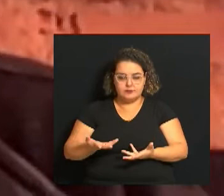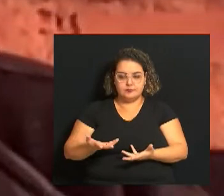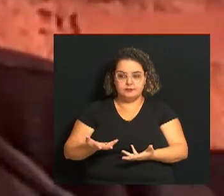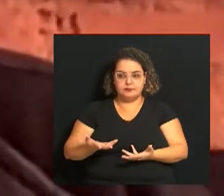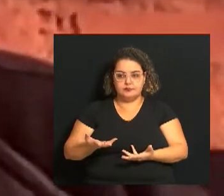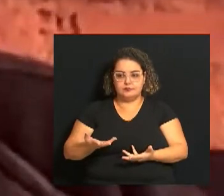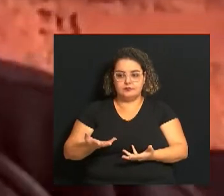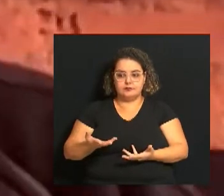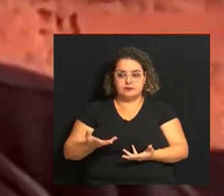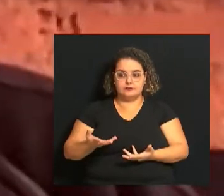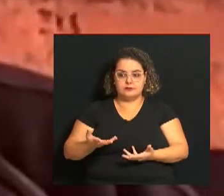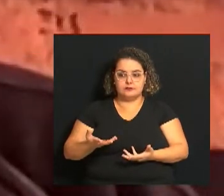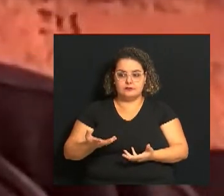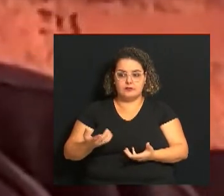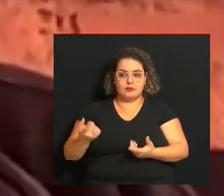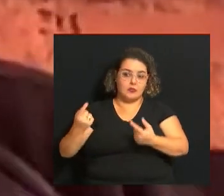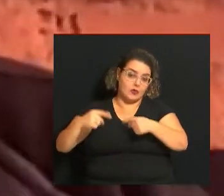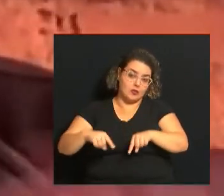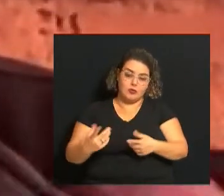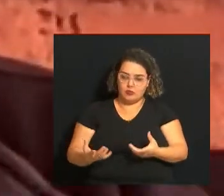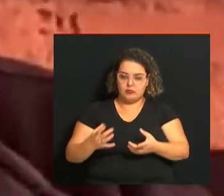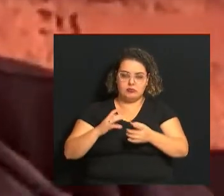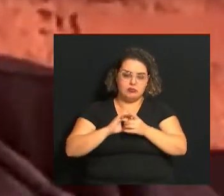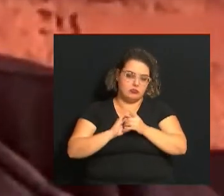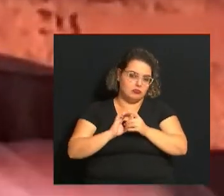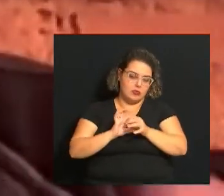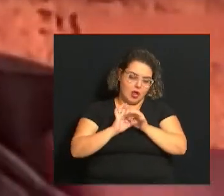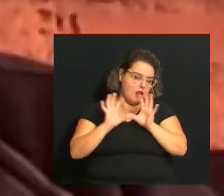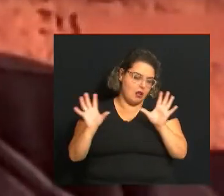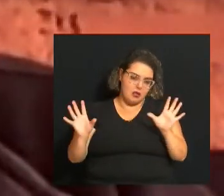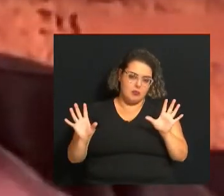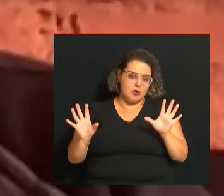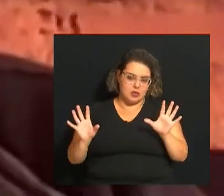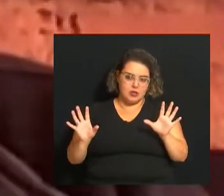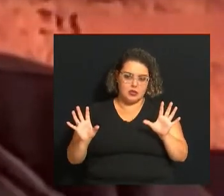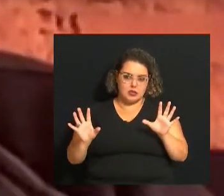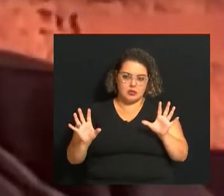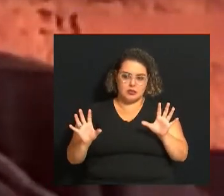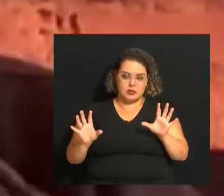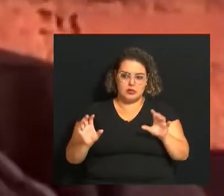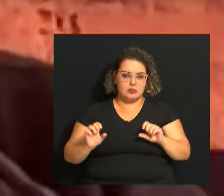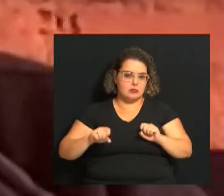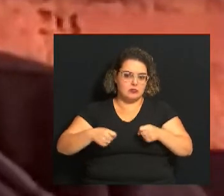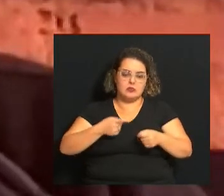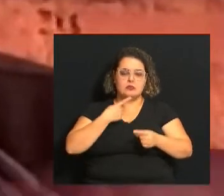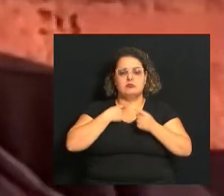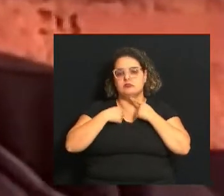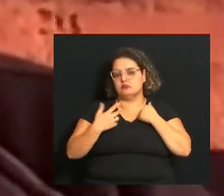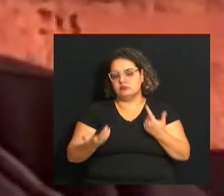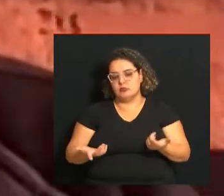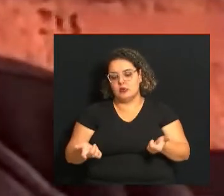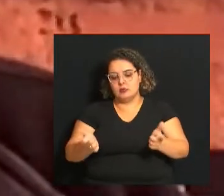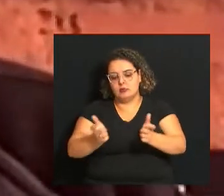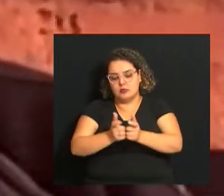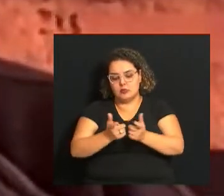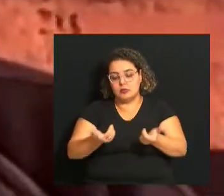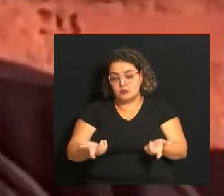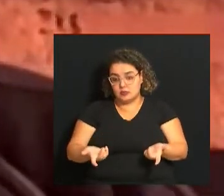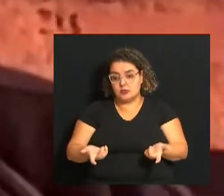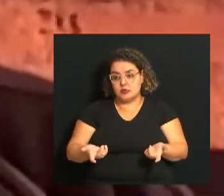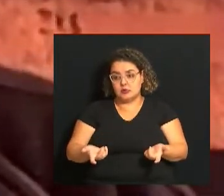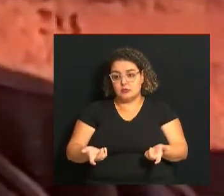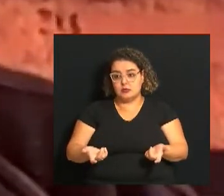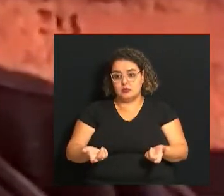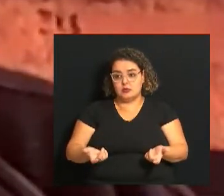para atacar a própria liberdade, né, e fazer vencer a defesa de alguns interesses de minorias sobre o interesse da